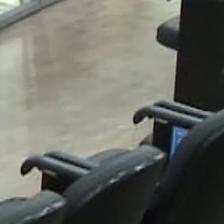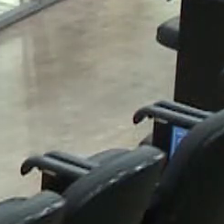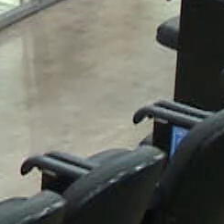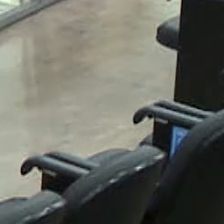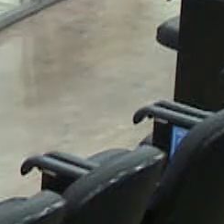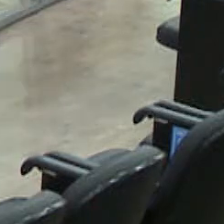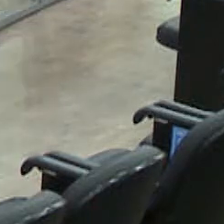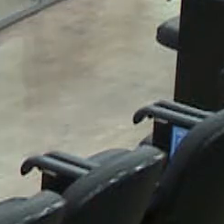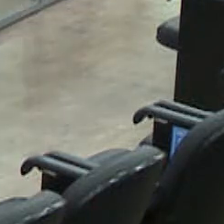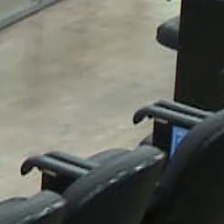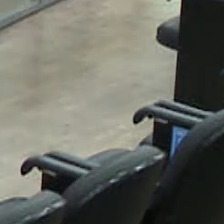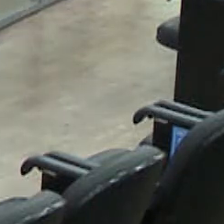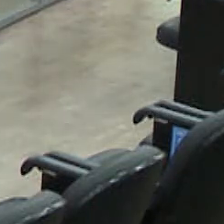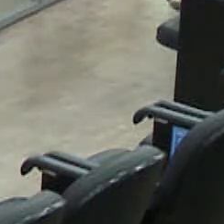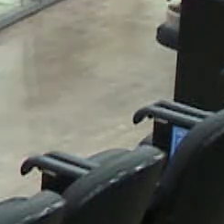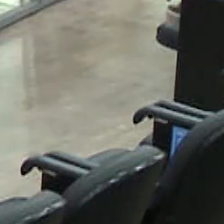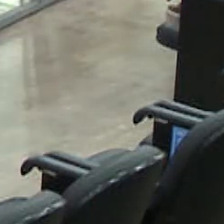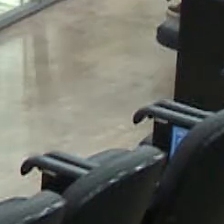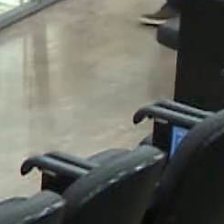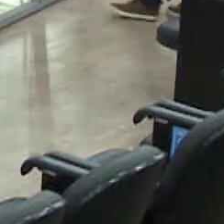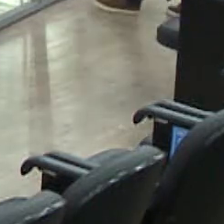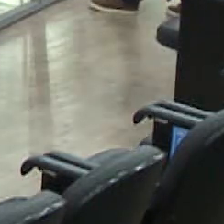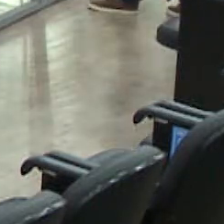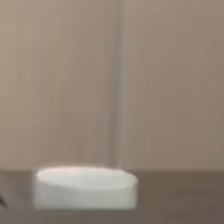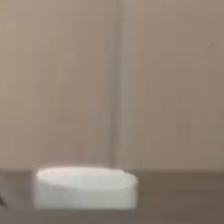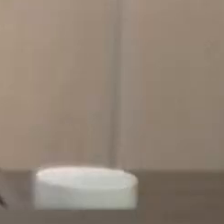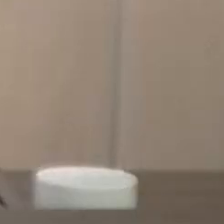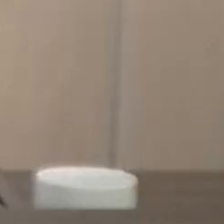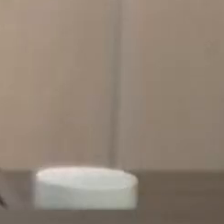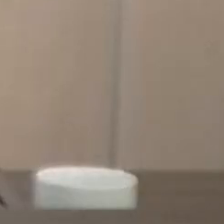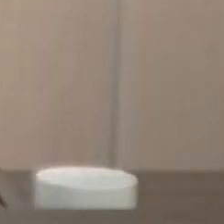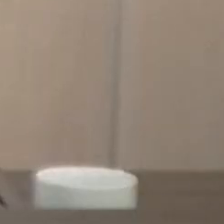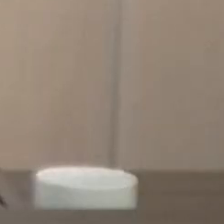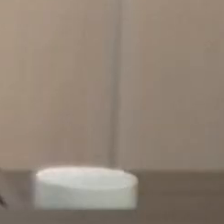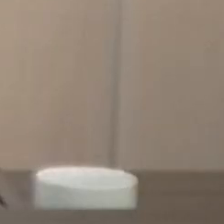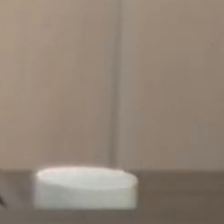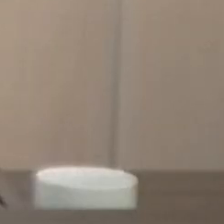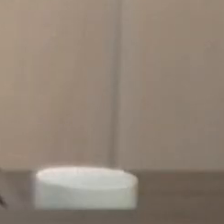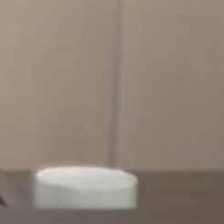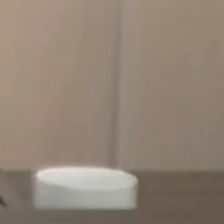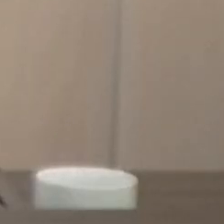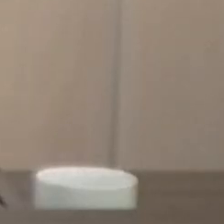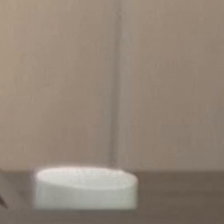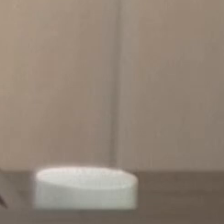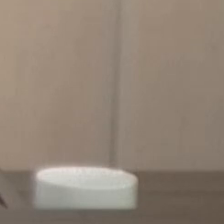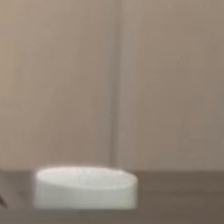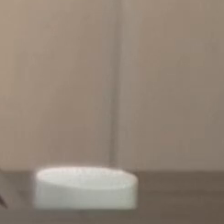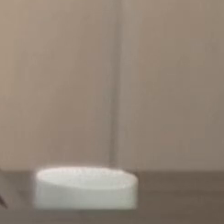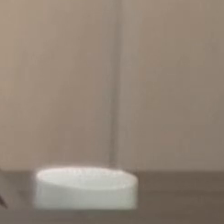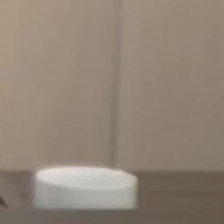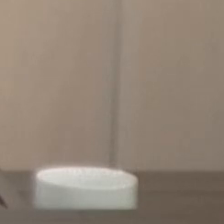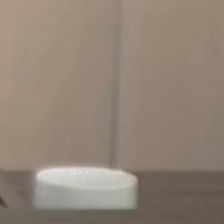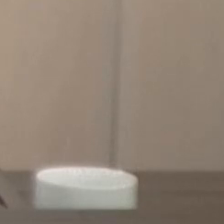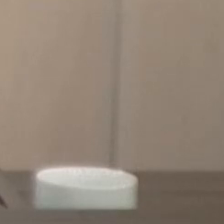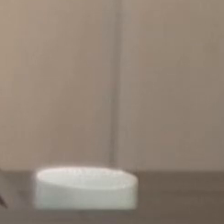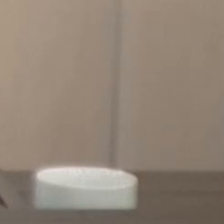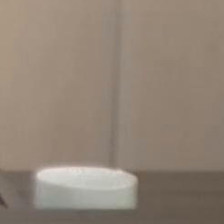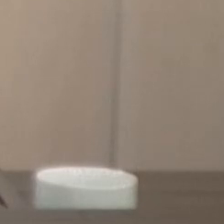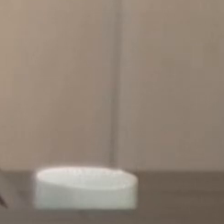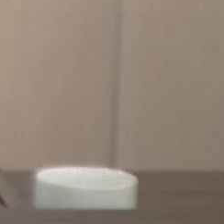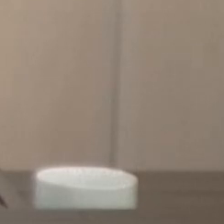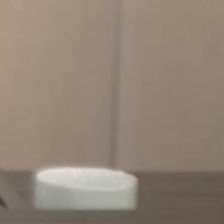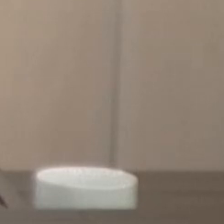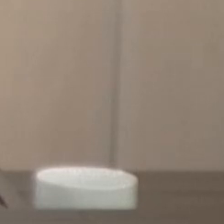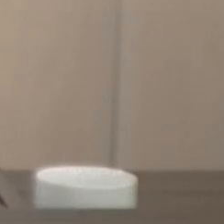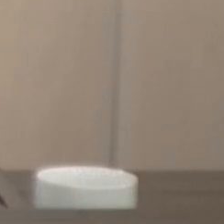Esclarecendo que, por conta de ser uma sessão excepcional, foi combinado entre os vereadores, para aqueles que nos acompanham, que nós não teremos as